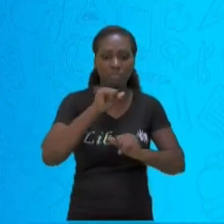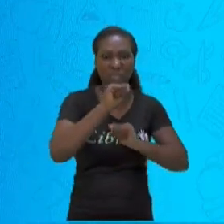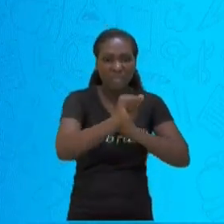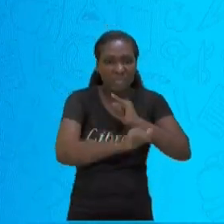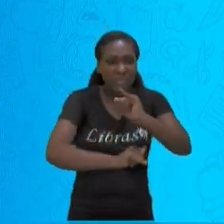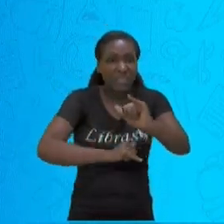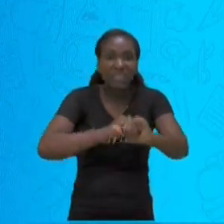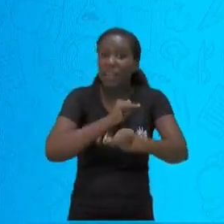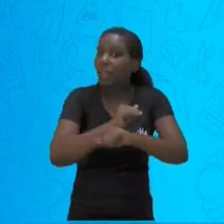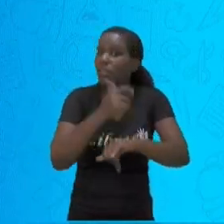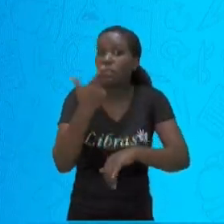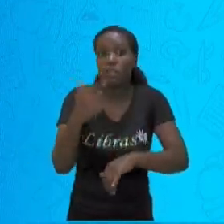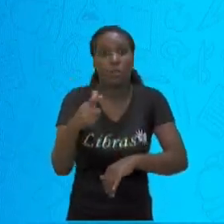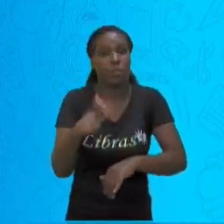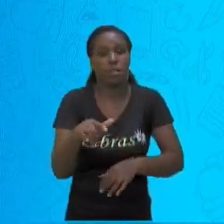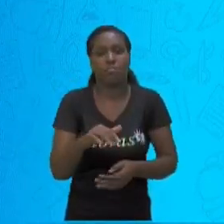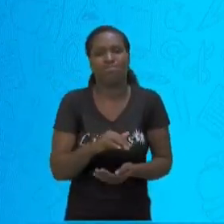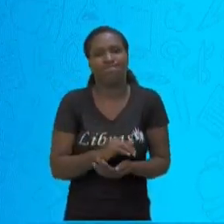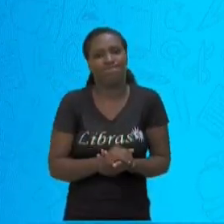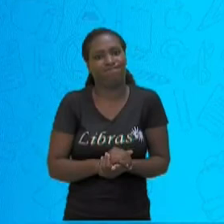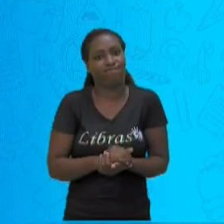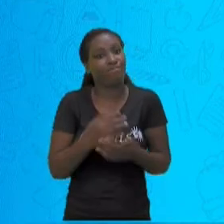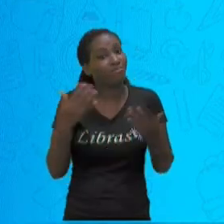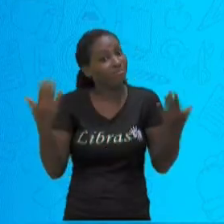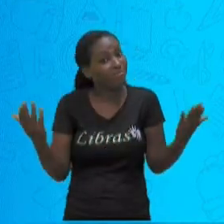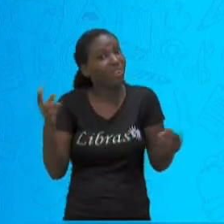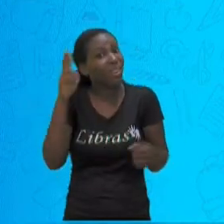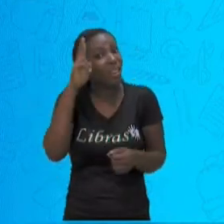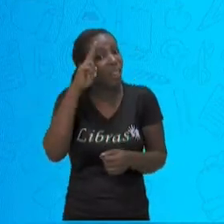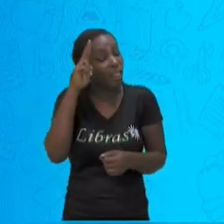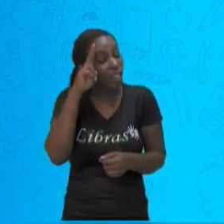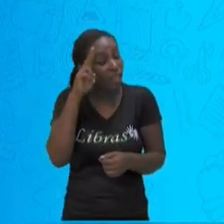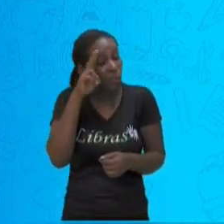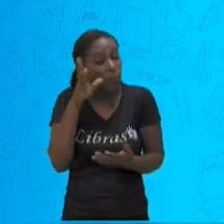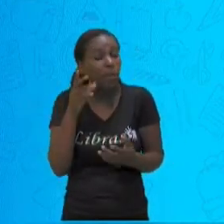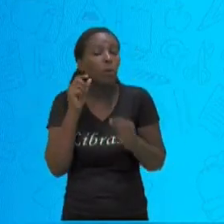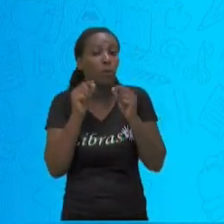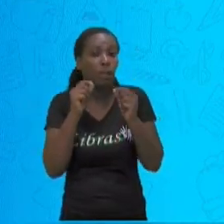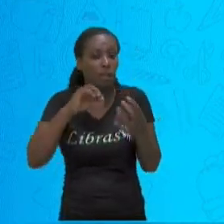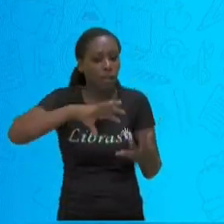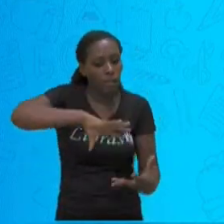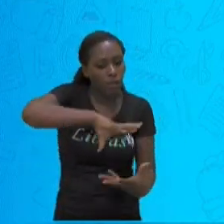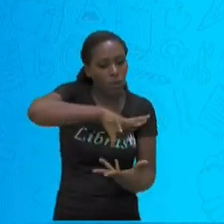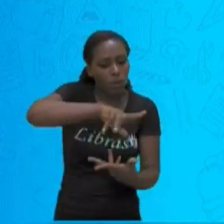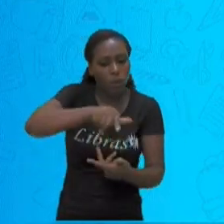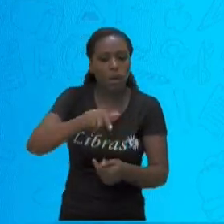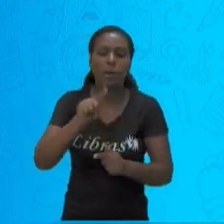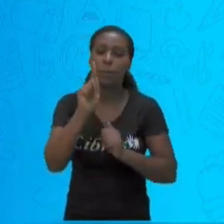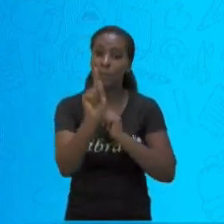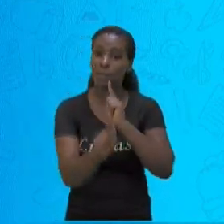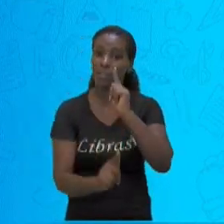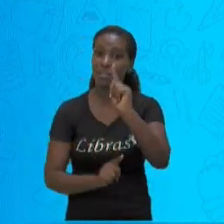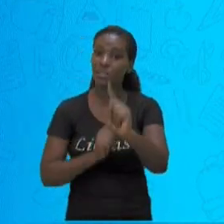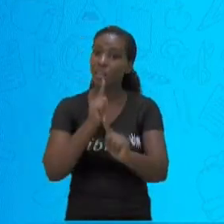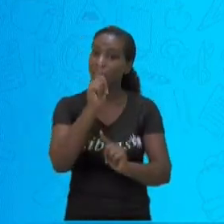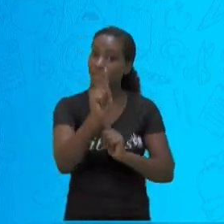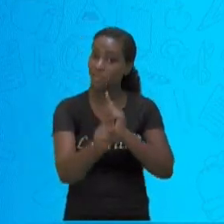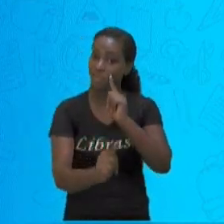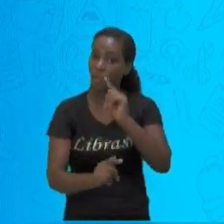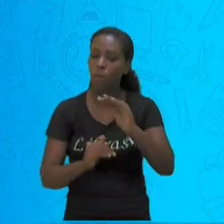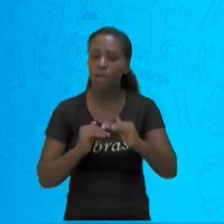Sempre lembrando, a globalização é um processo. Hoje